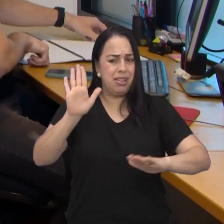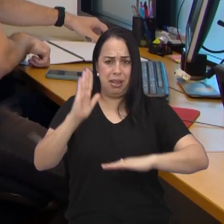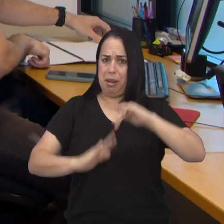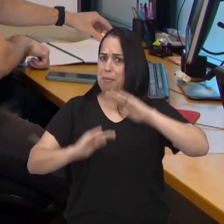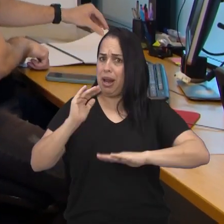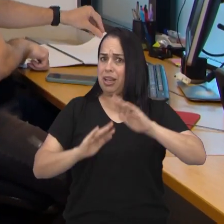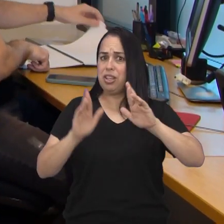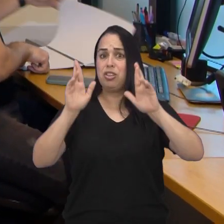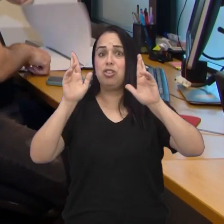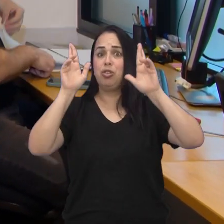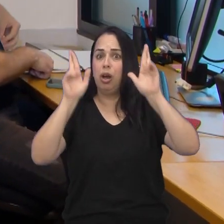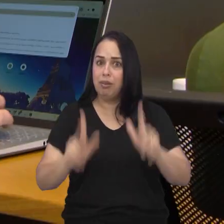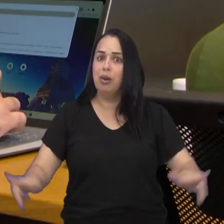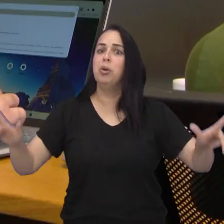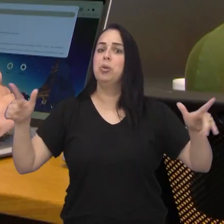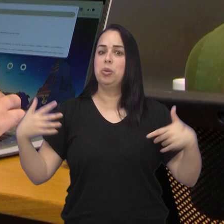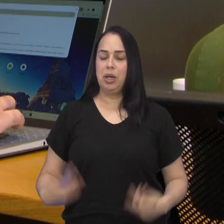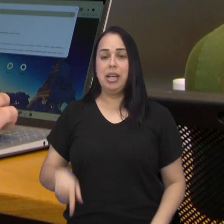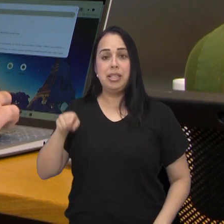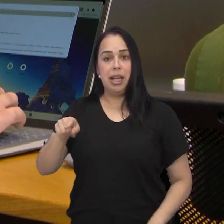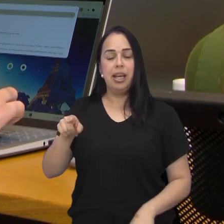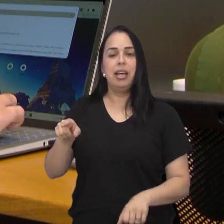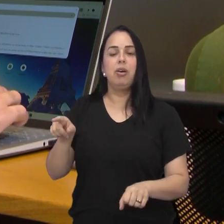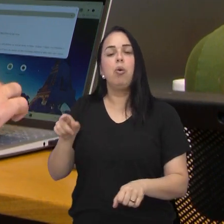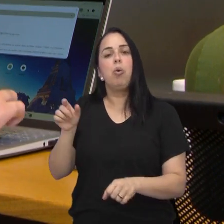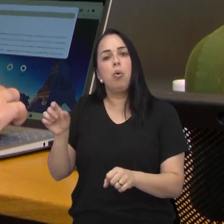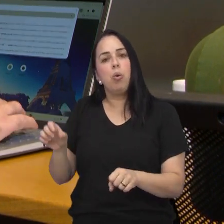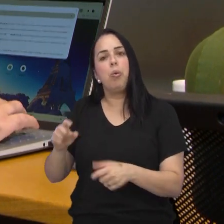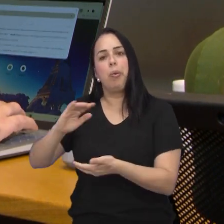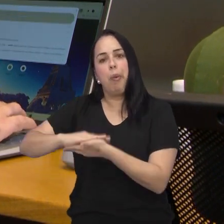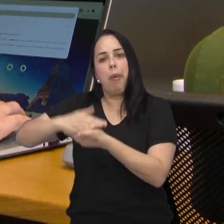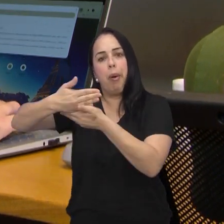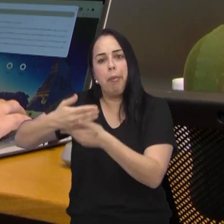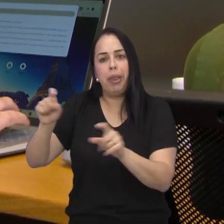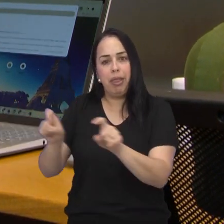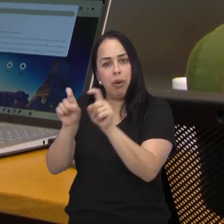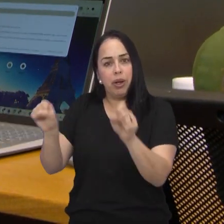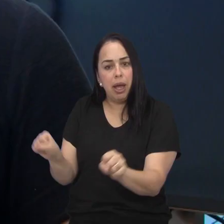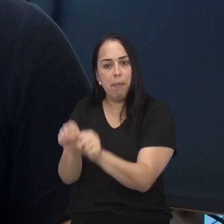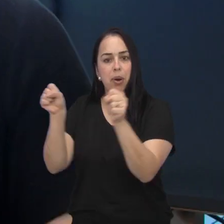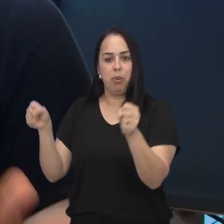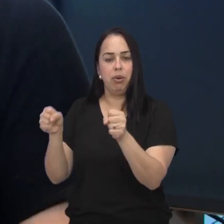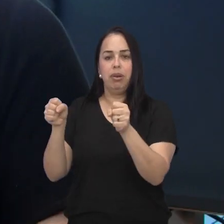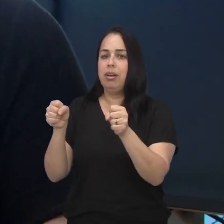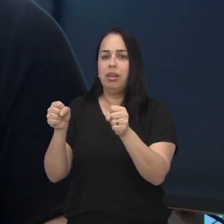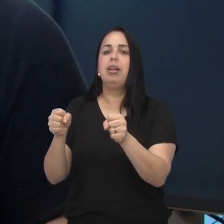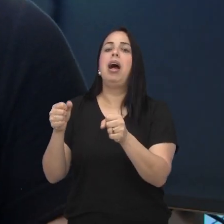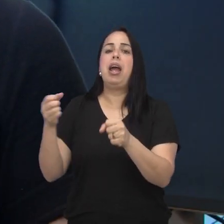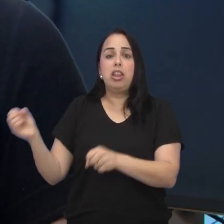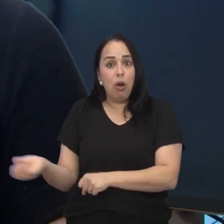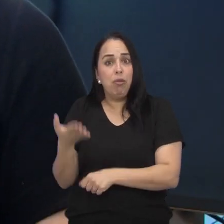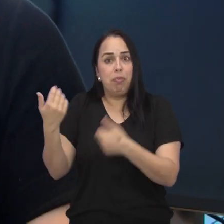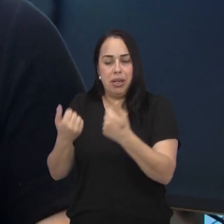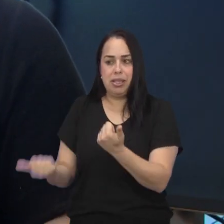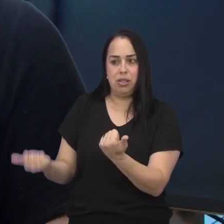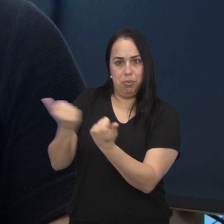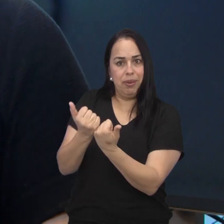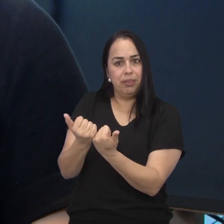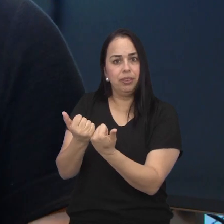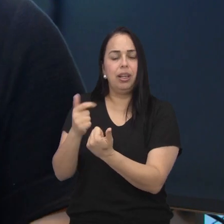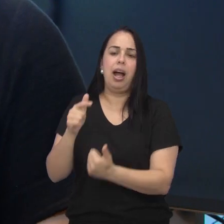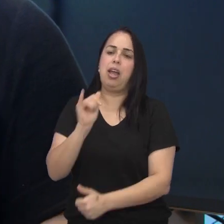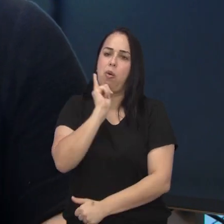na prática ele muda tudo. Se o Pedro precisa de um computador novo, por exemplo... A gente avisa a gestão, né, a